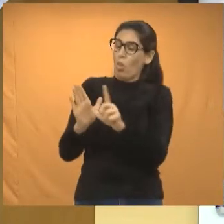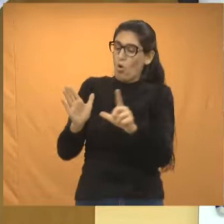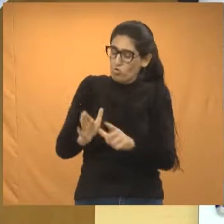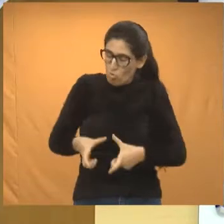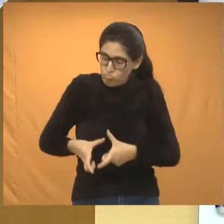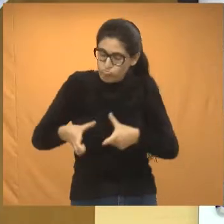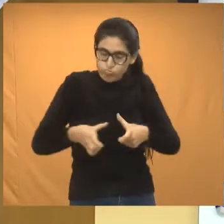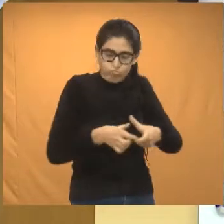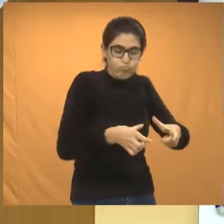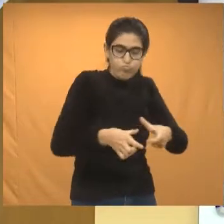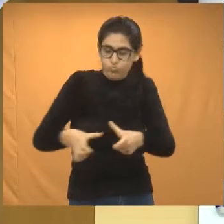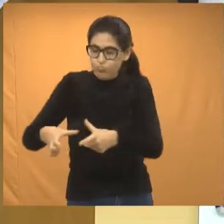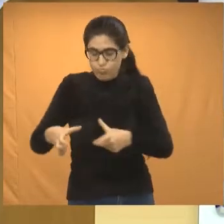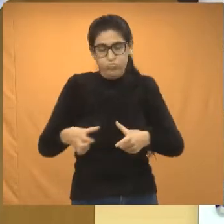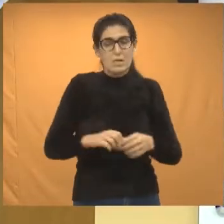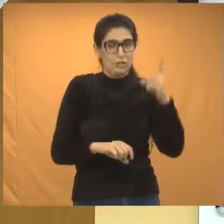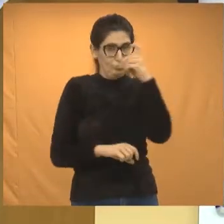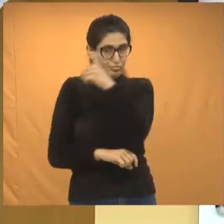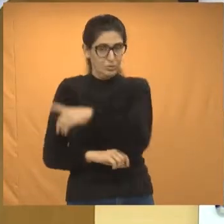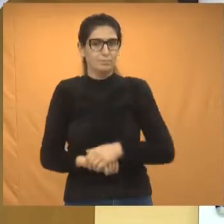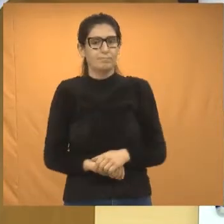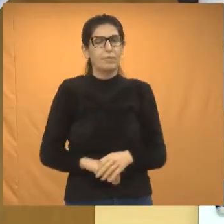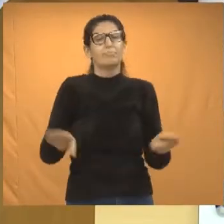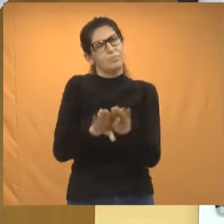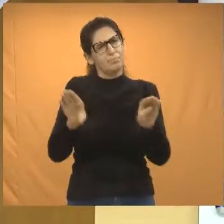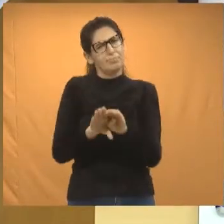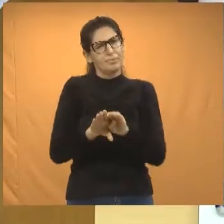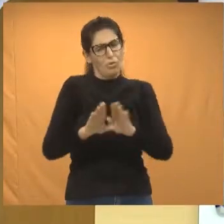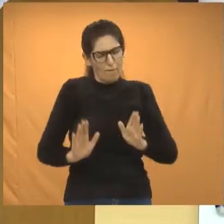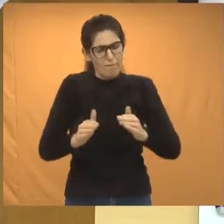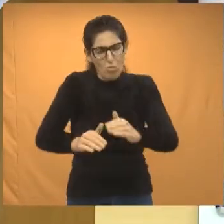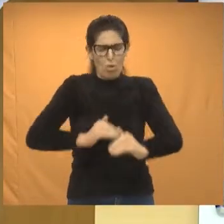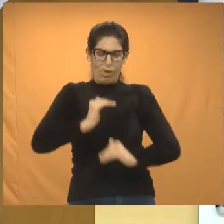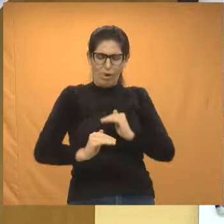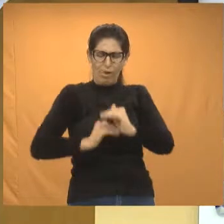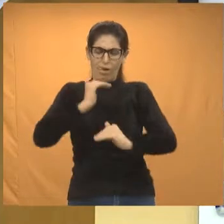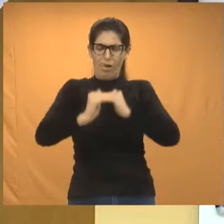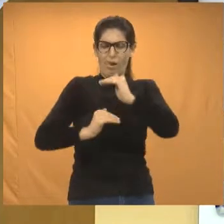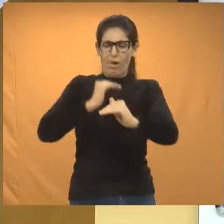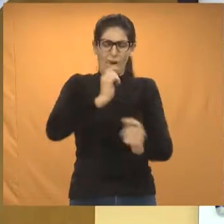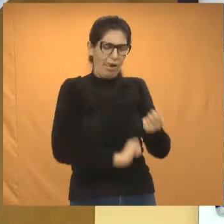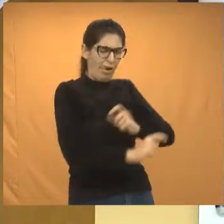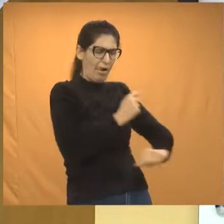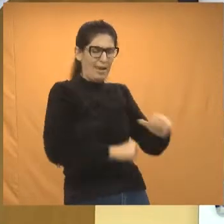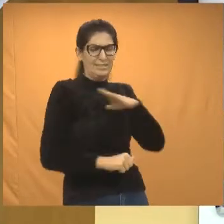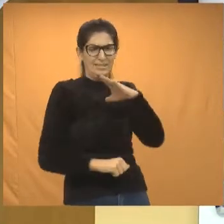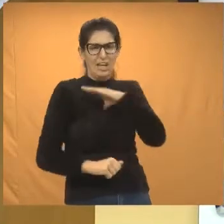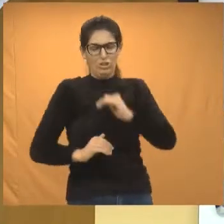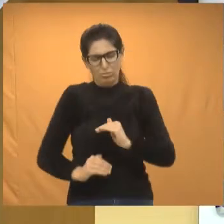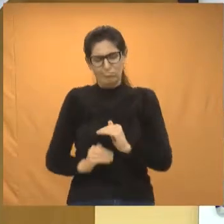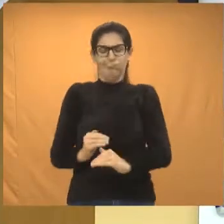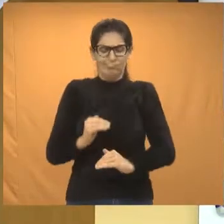estamos esquecendo também do desenvolvimento econômico da nossa cidade, que muitas vezes é travado por conta